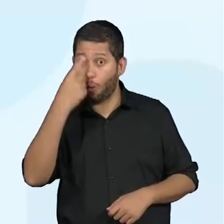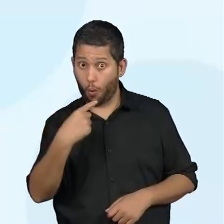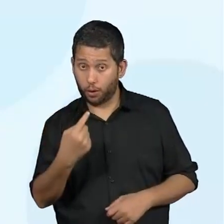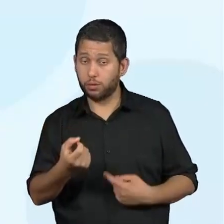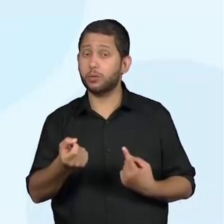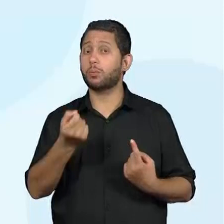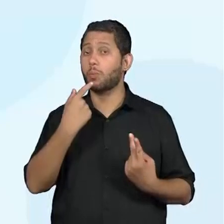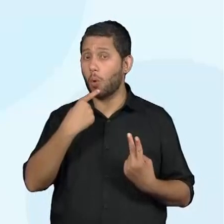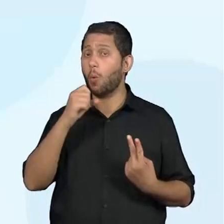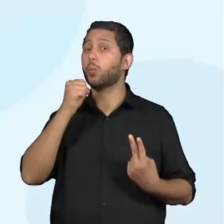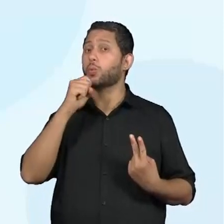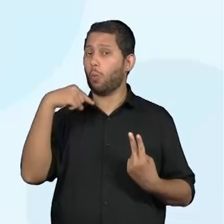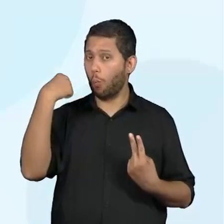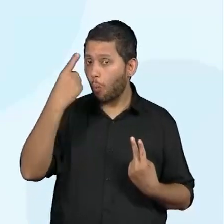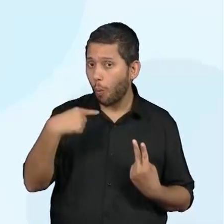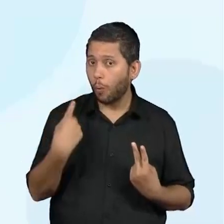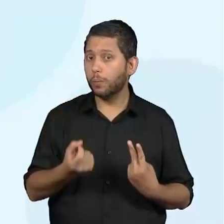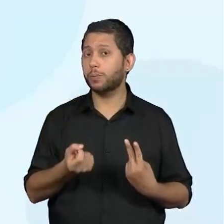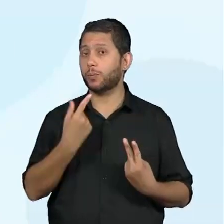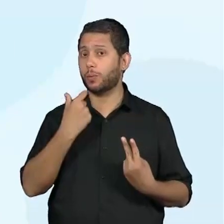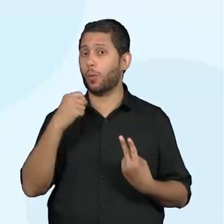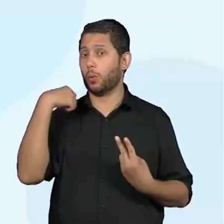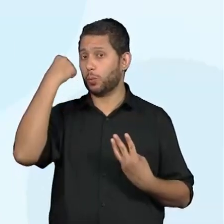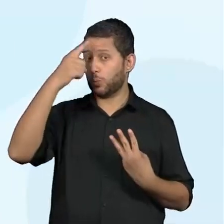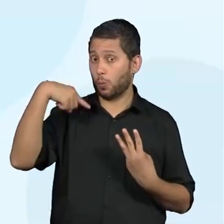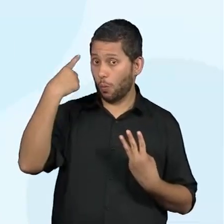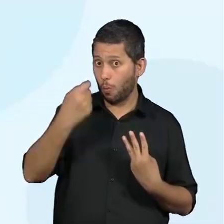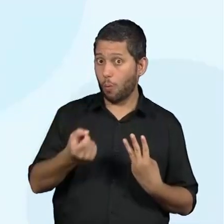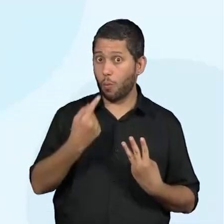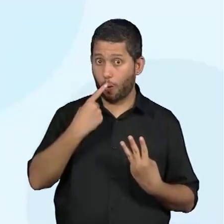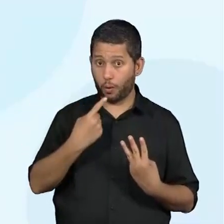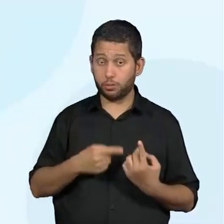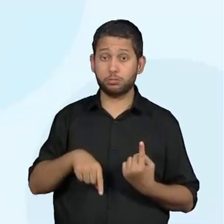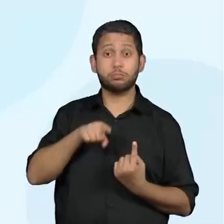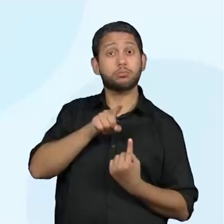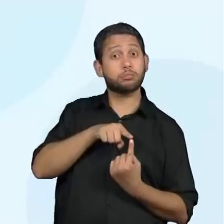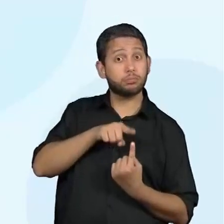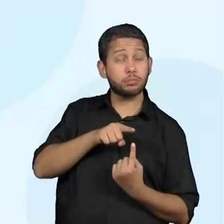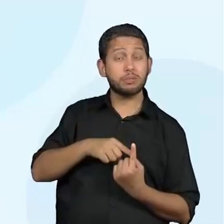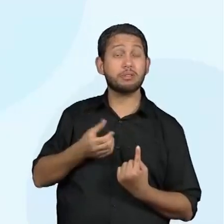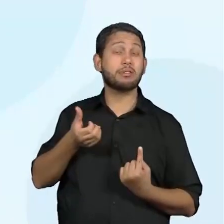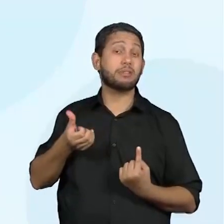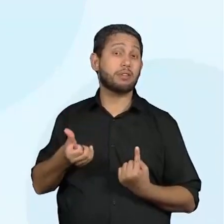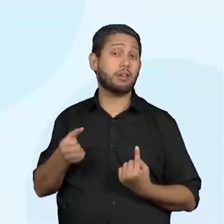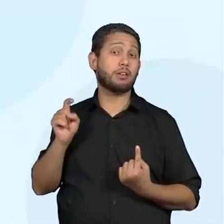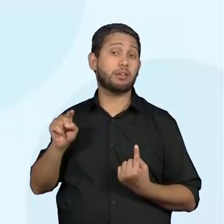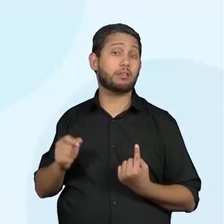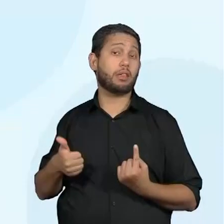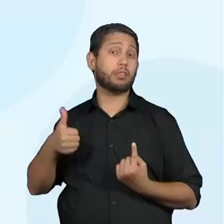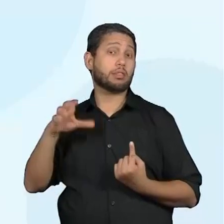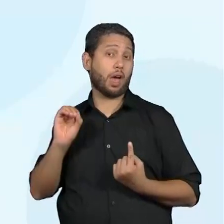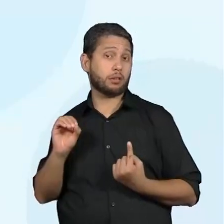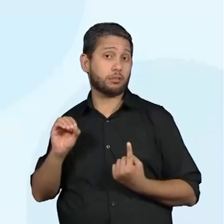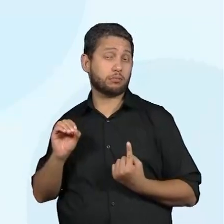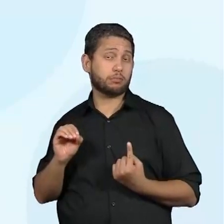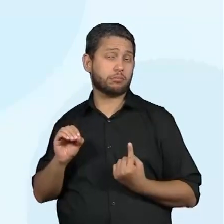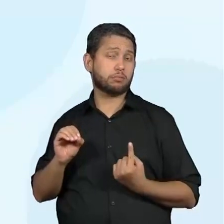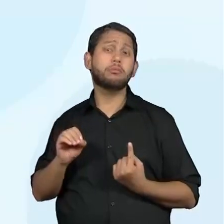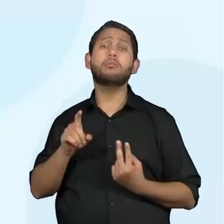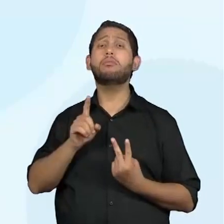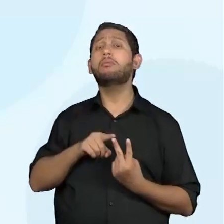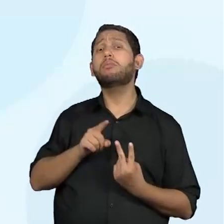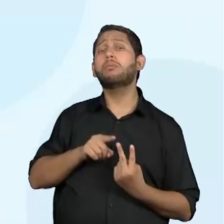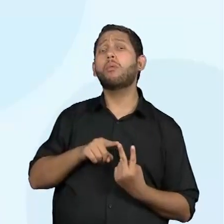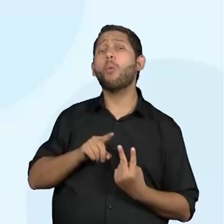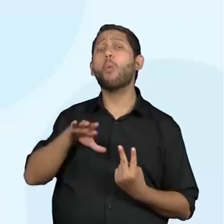um comprimido às 6 horas e 10, em que hora ela vai ter que tomar o próximo comprimido? Pensem aí nas